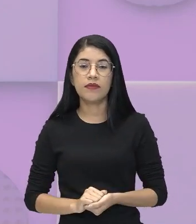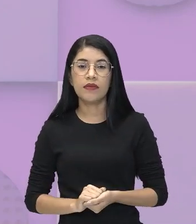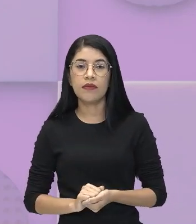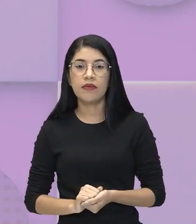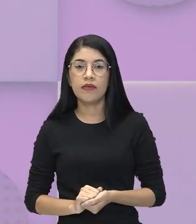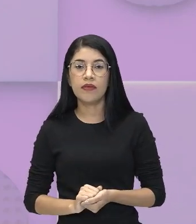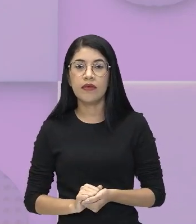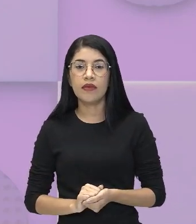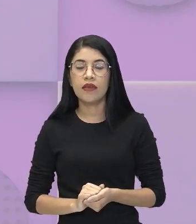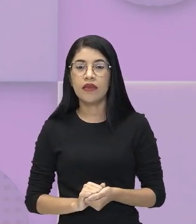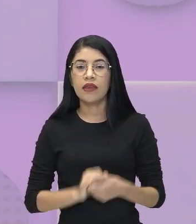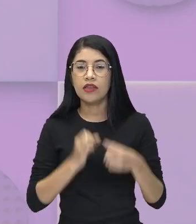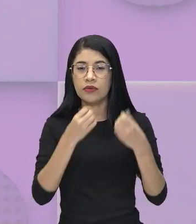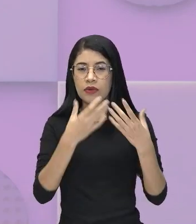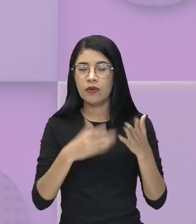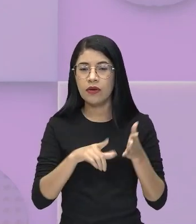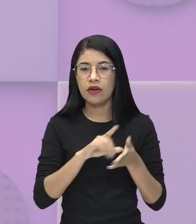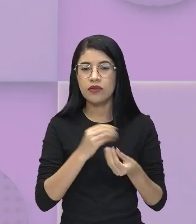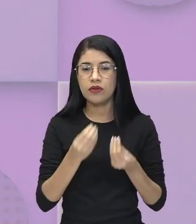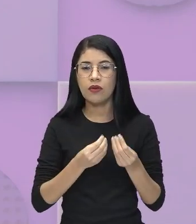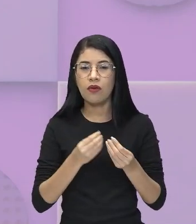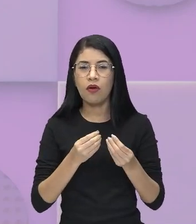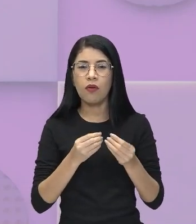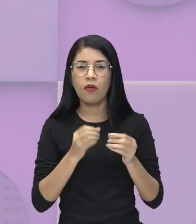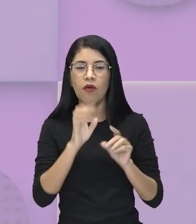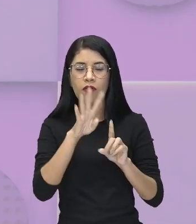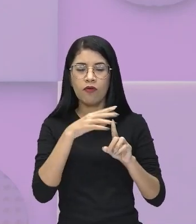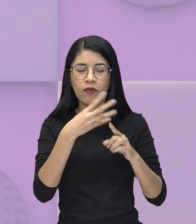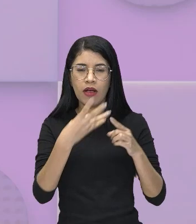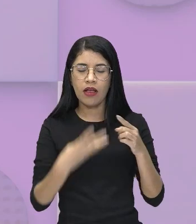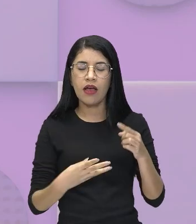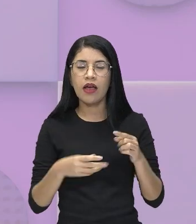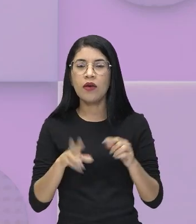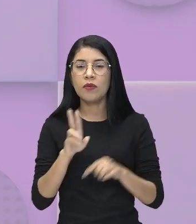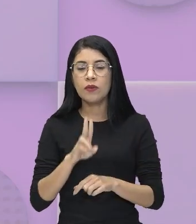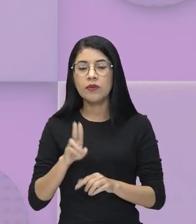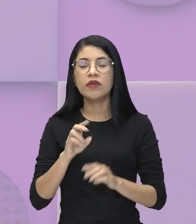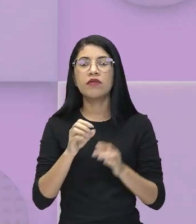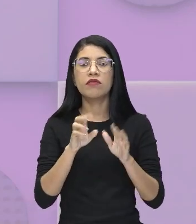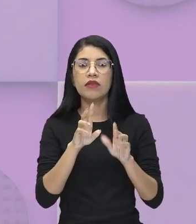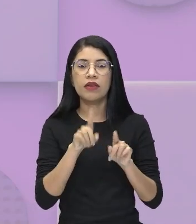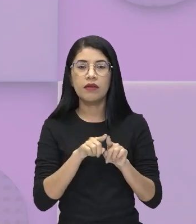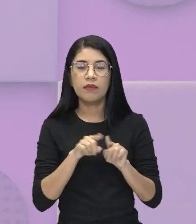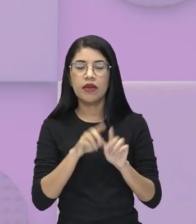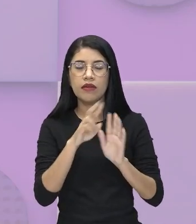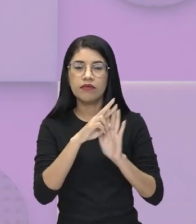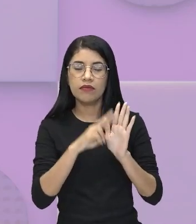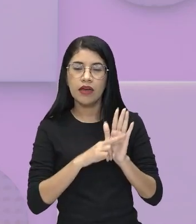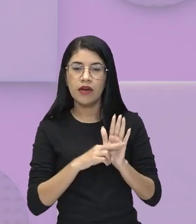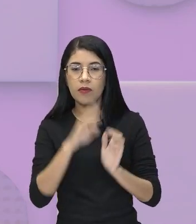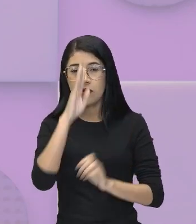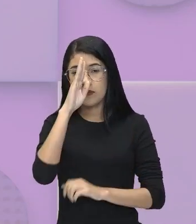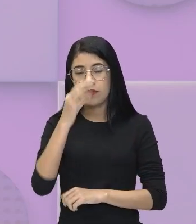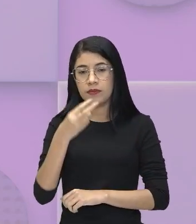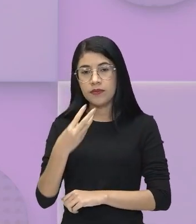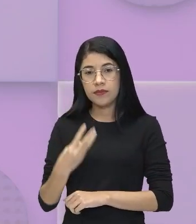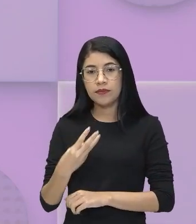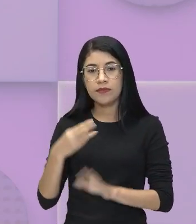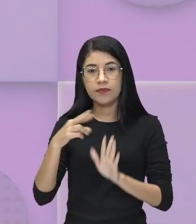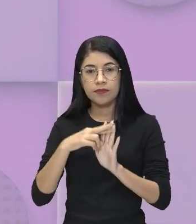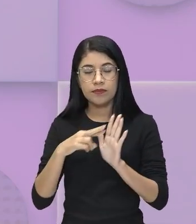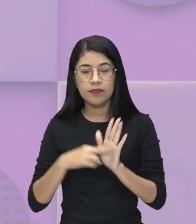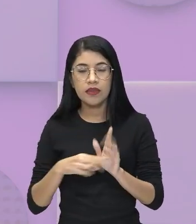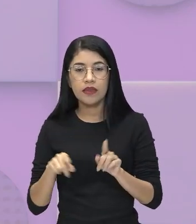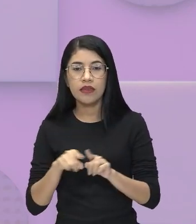vimos primeiro como simplificar um radical, utilizando as propriedades, principalmente a propriedade 3, né? E também